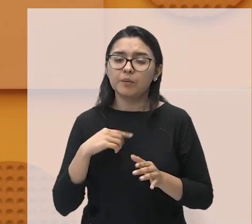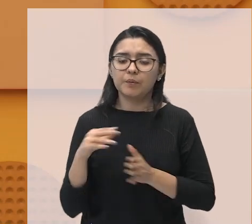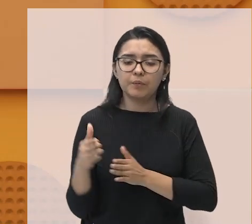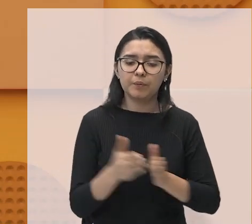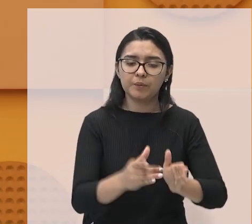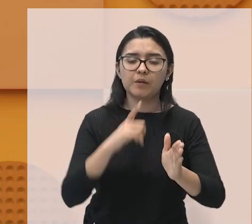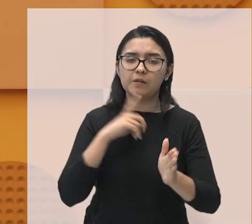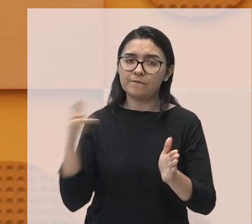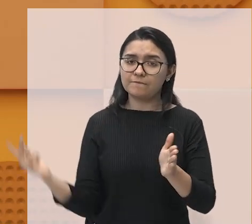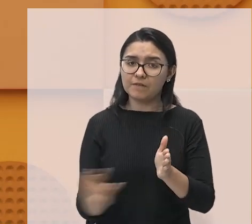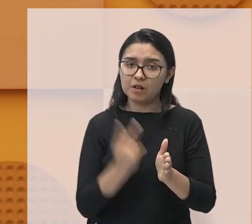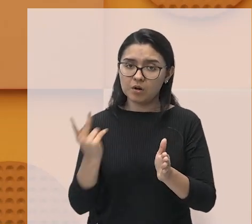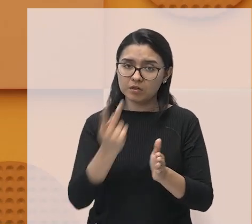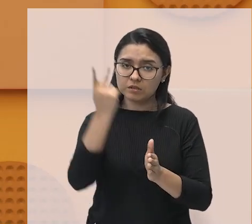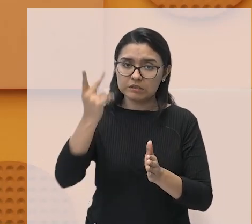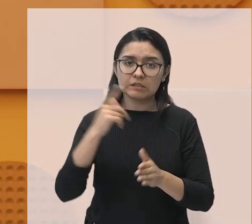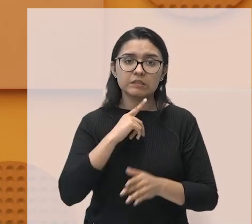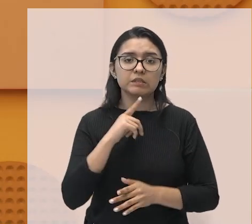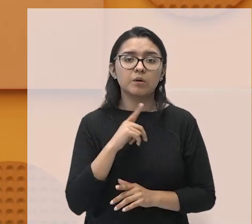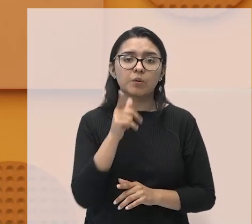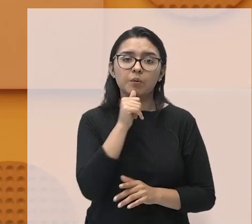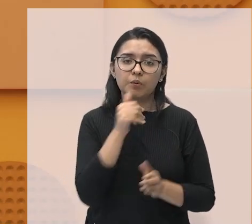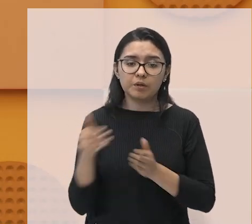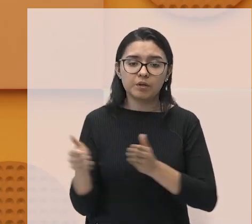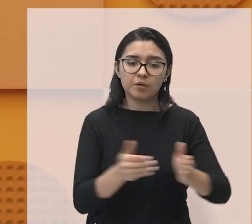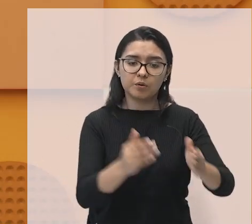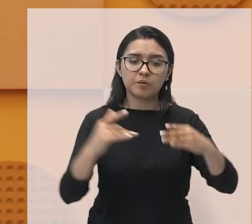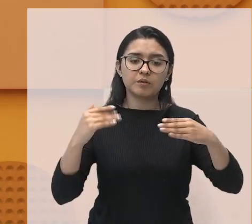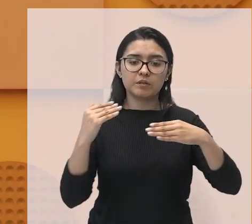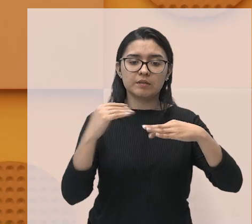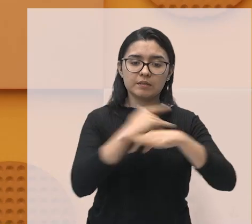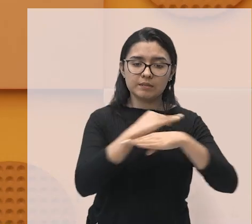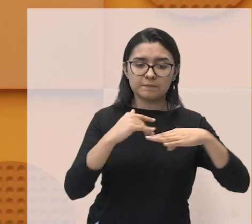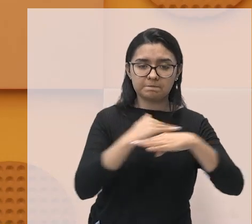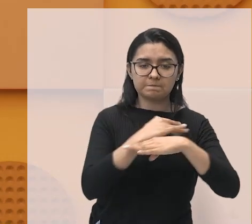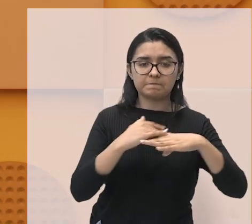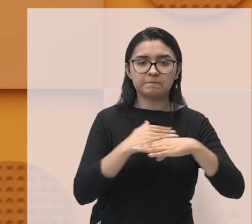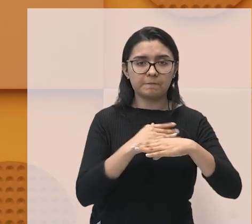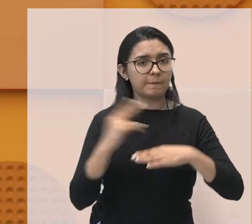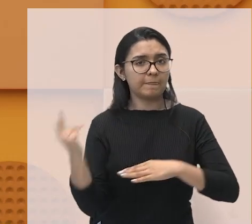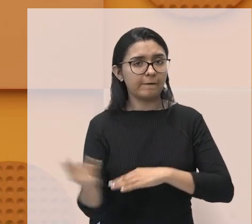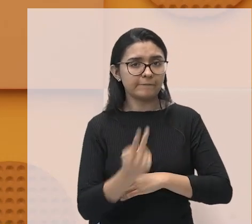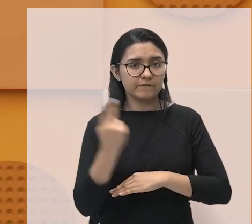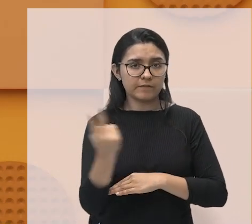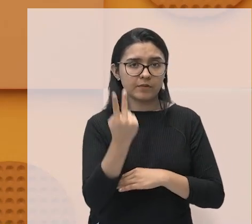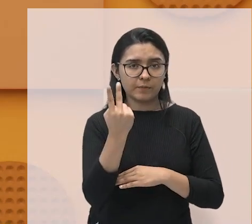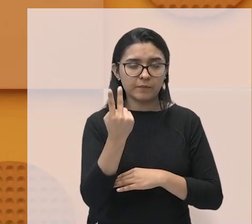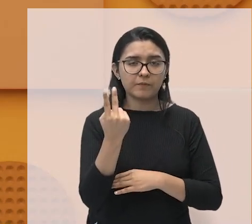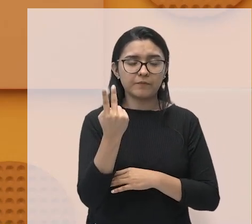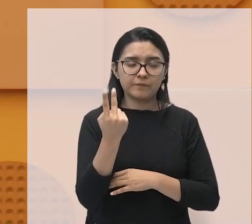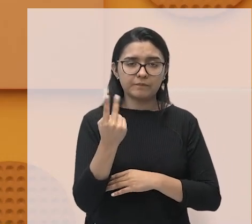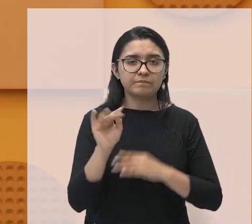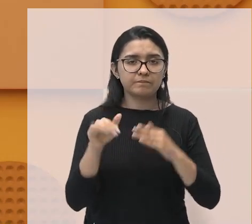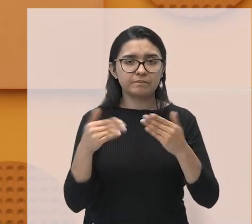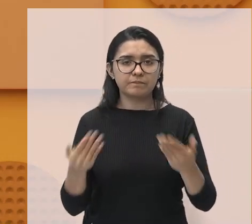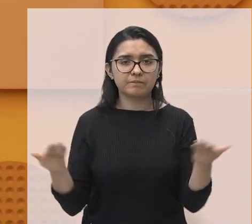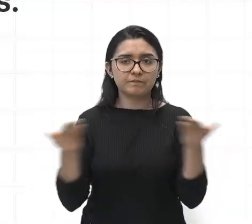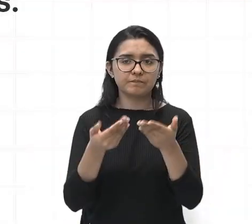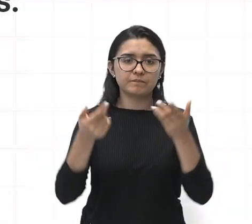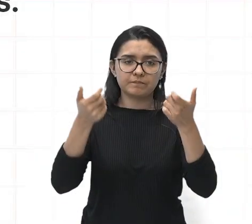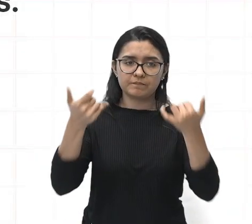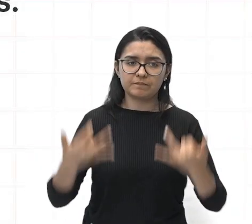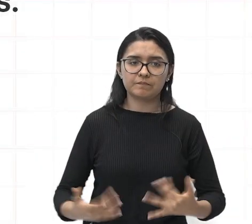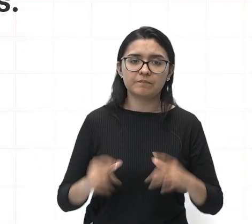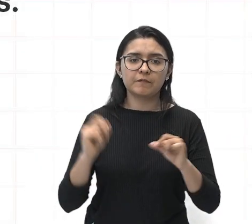uma valorização. Então, são rios urbanos ali que são bastante valorizados. Então, a gente fala aí sobre